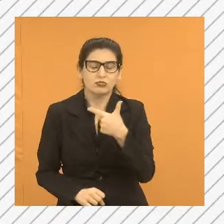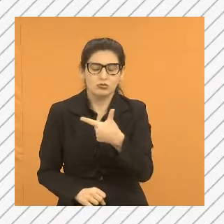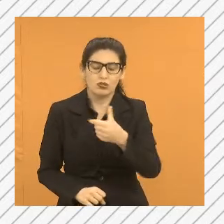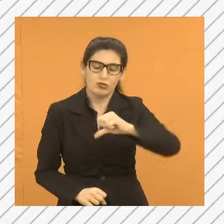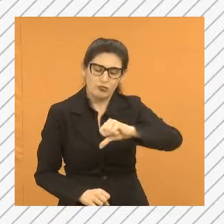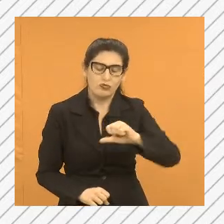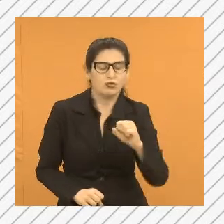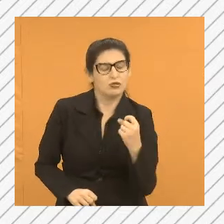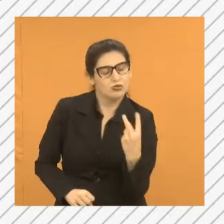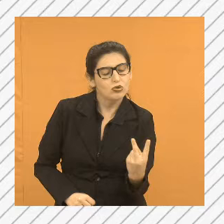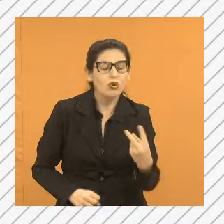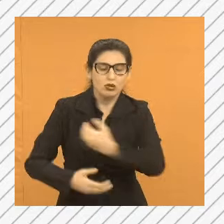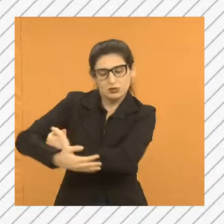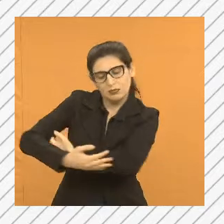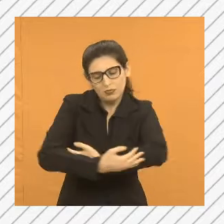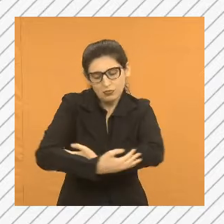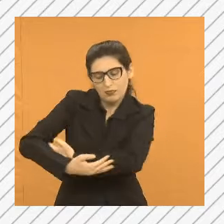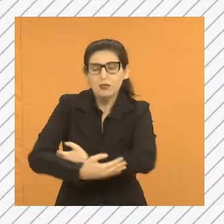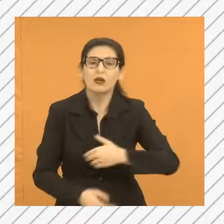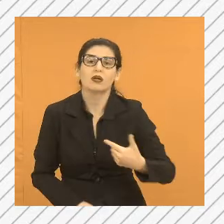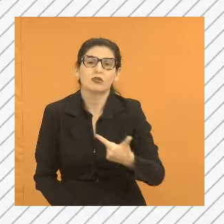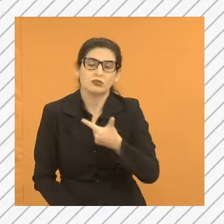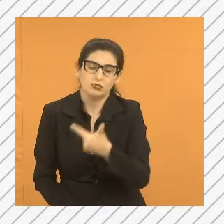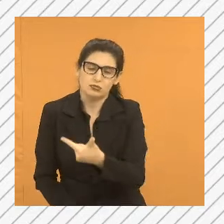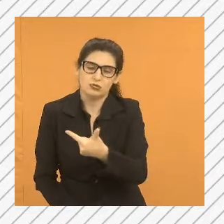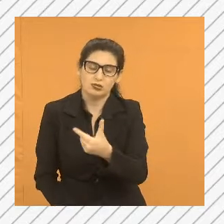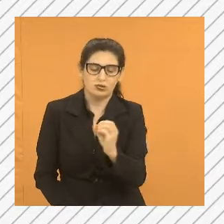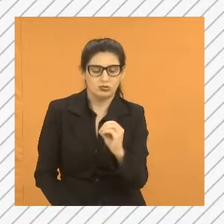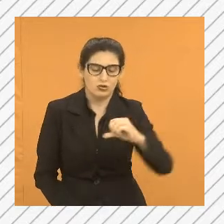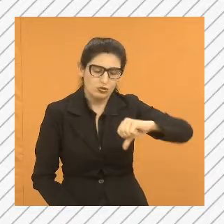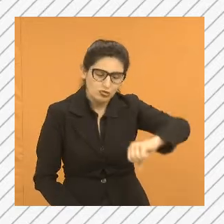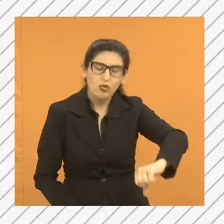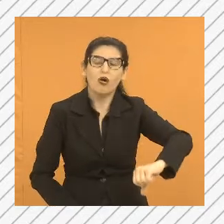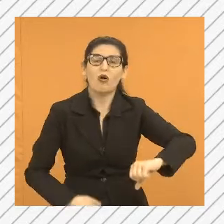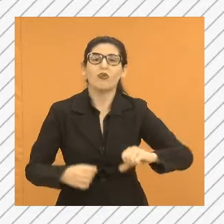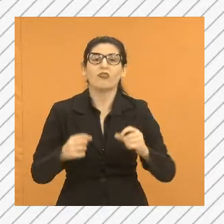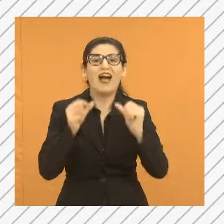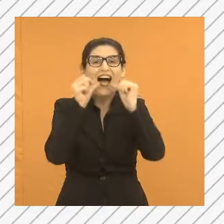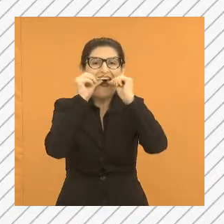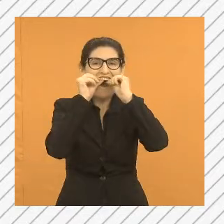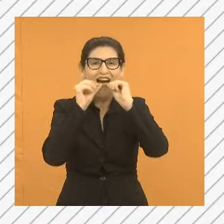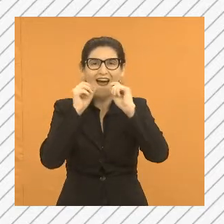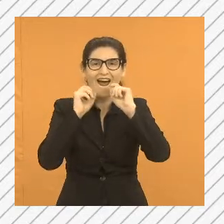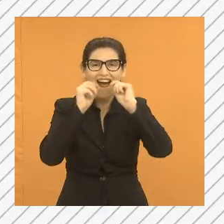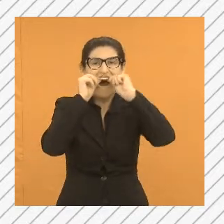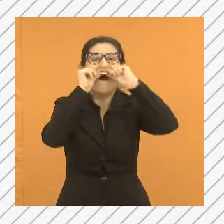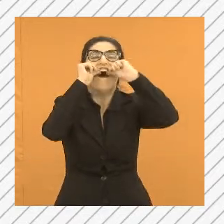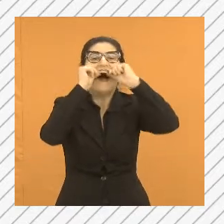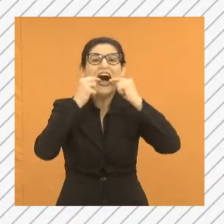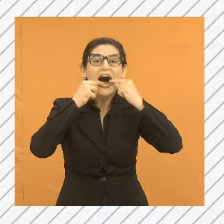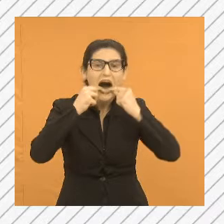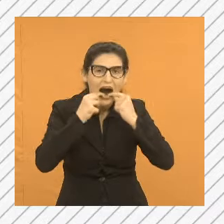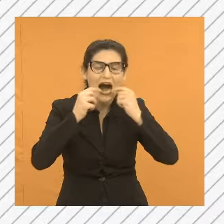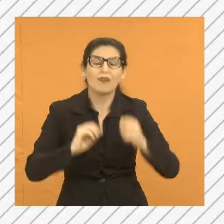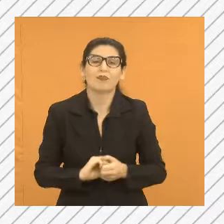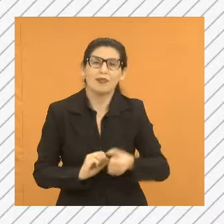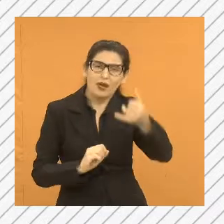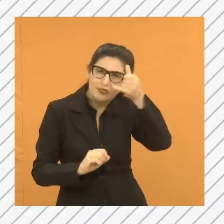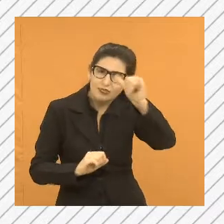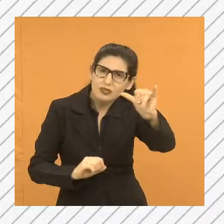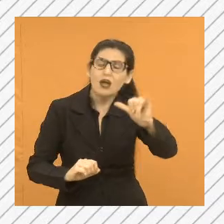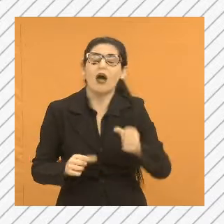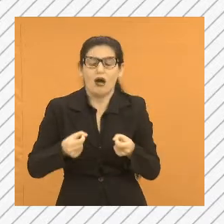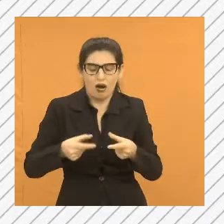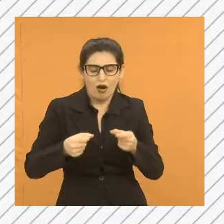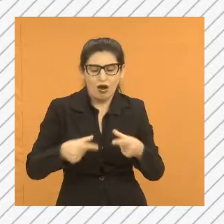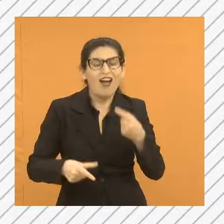bebês. Entregamos 209 próteses. A campanha de prevenção de câncer bucal